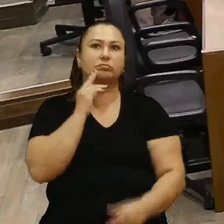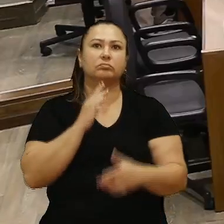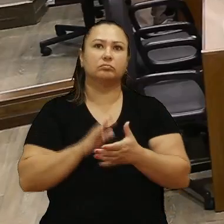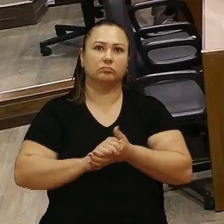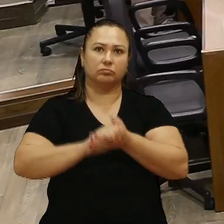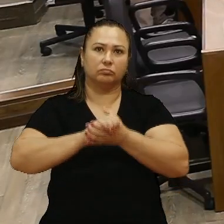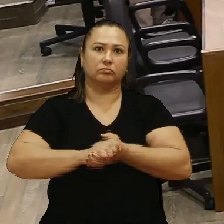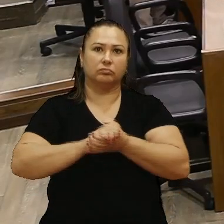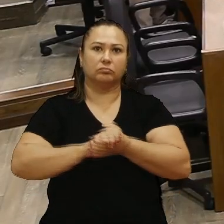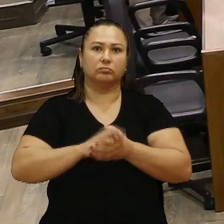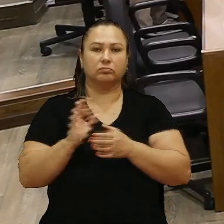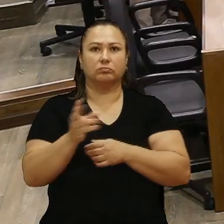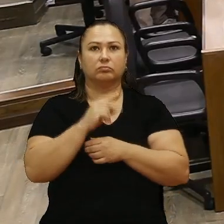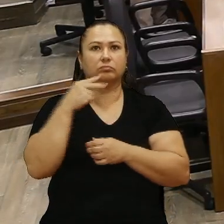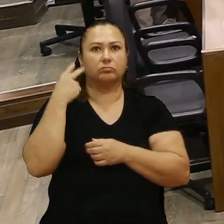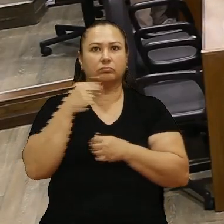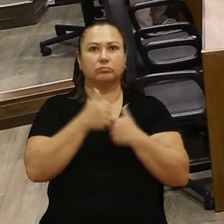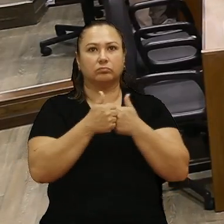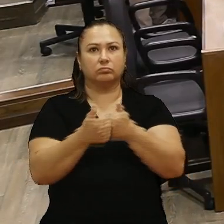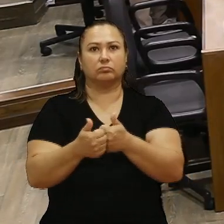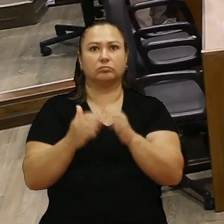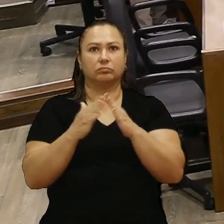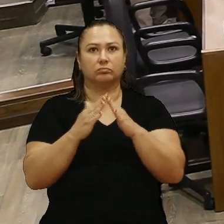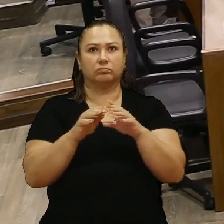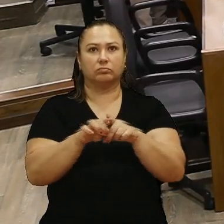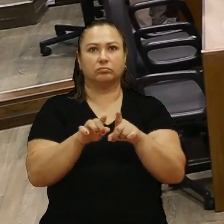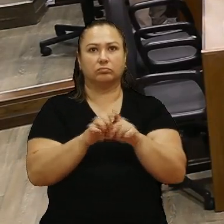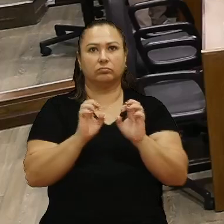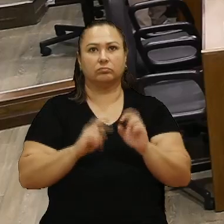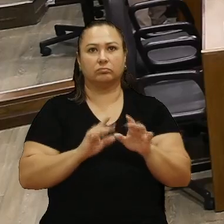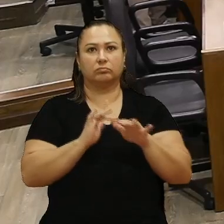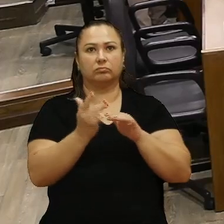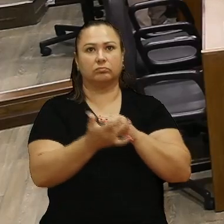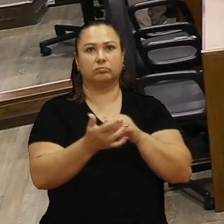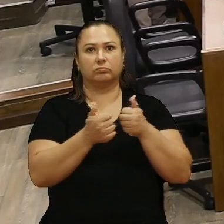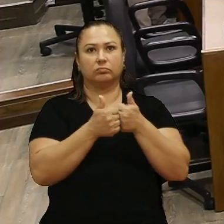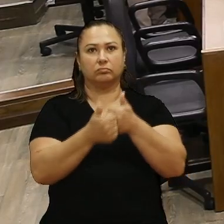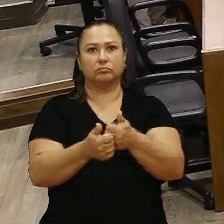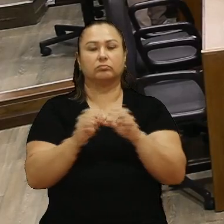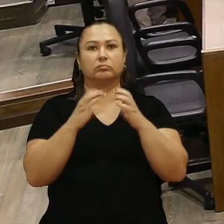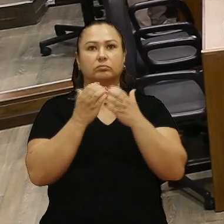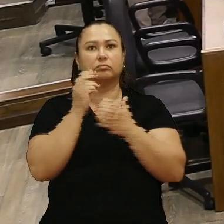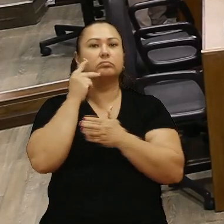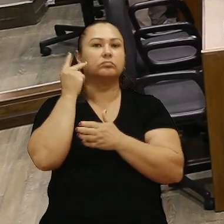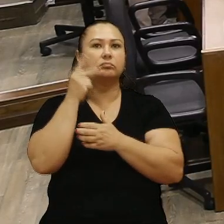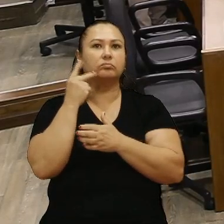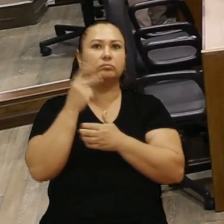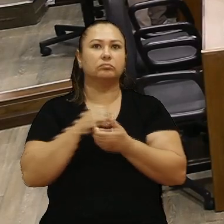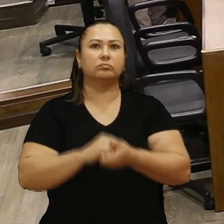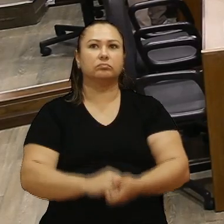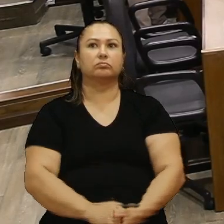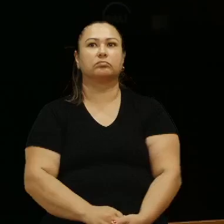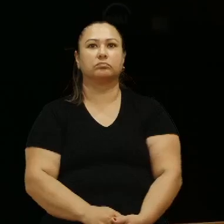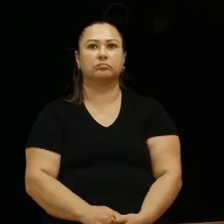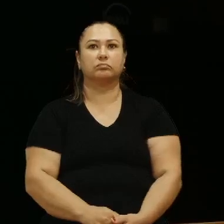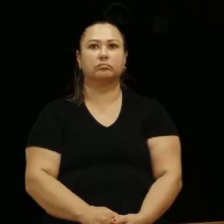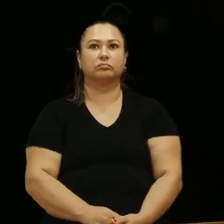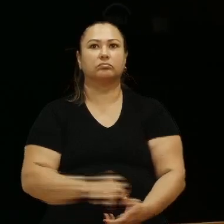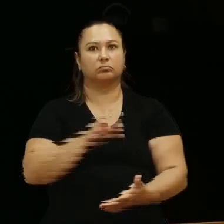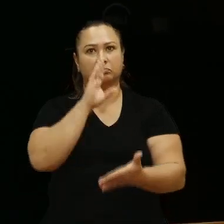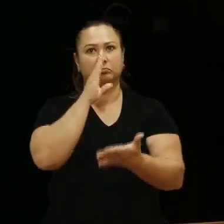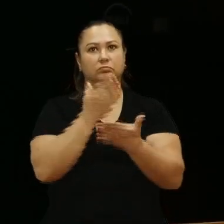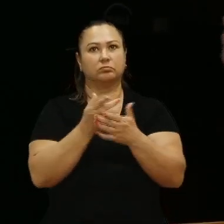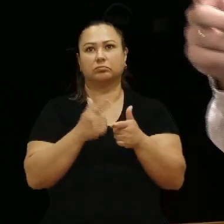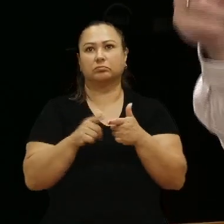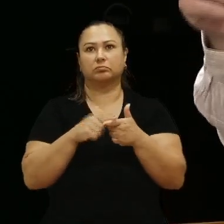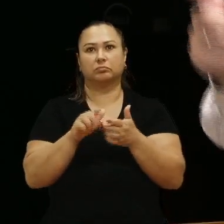Cumprimentos ao senhor, aos demais vereadores que nos acompanham de casa e também quem nos acompanha pelas redes sociais da Câmara de Vereadores. Acredito que não seja um